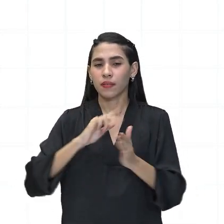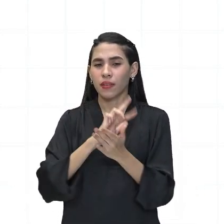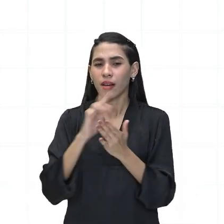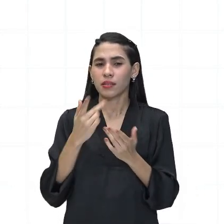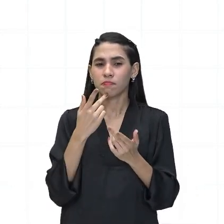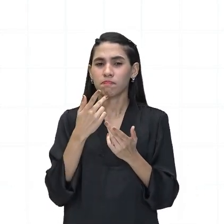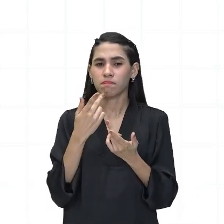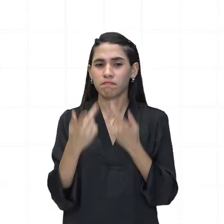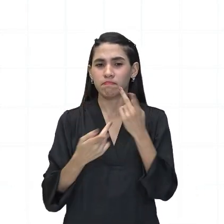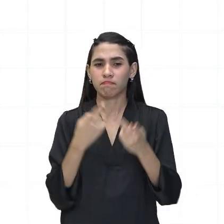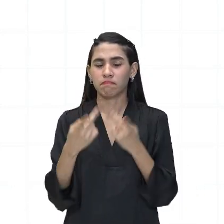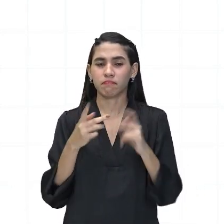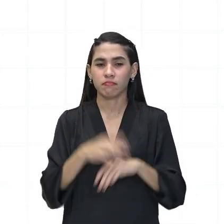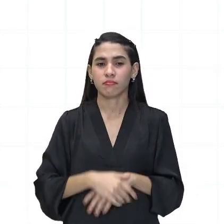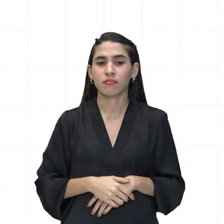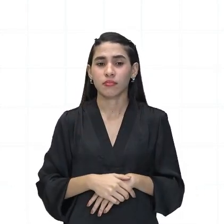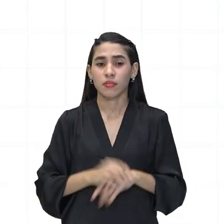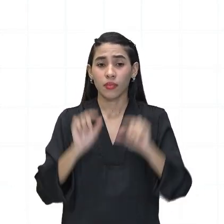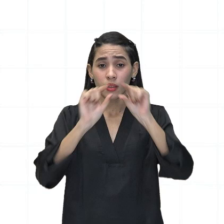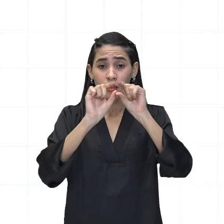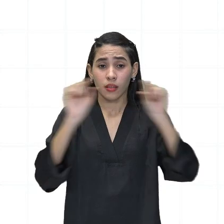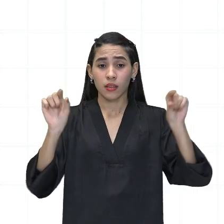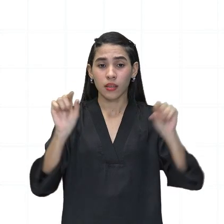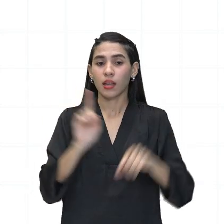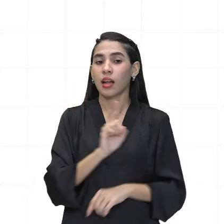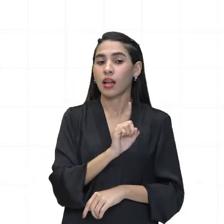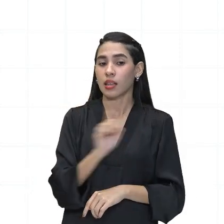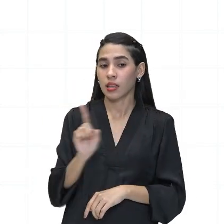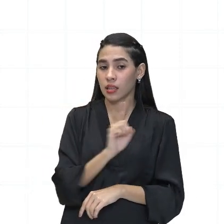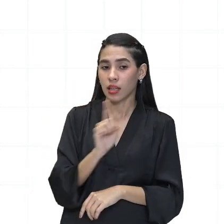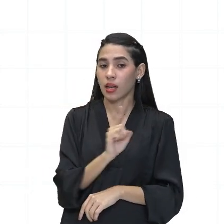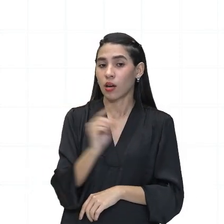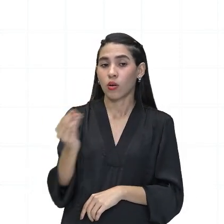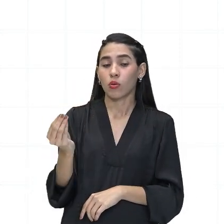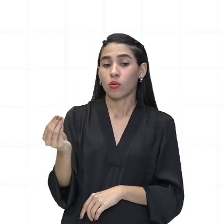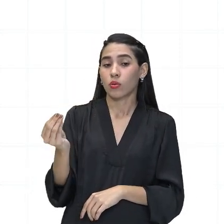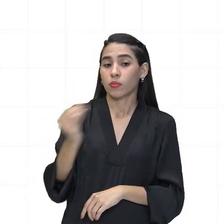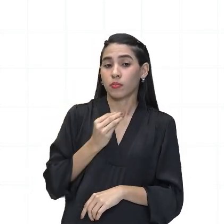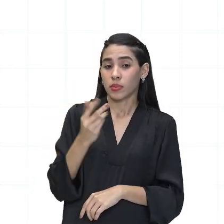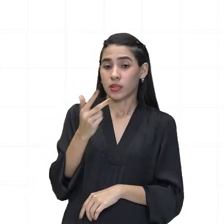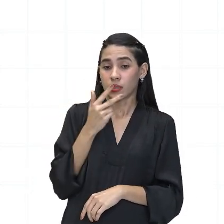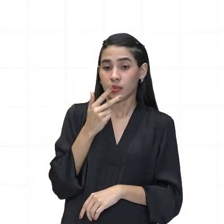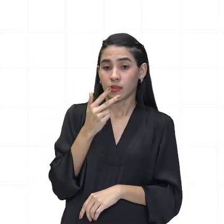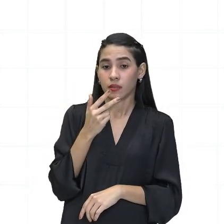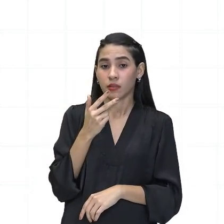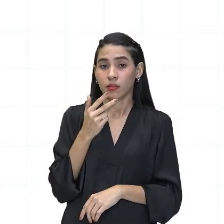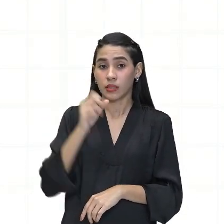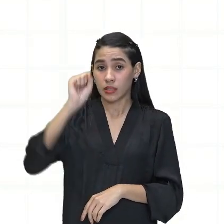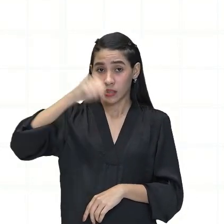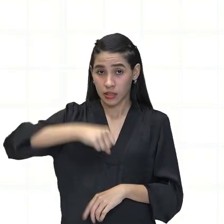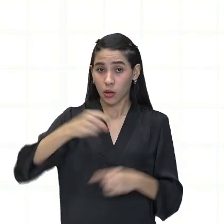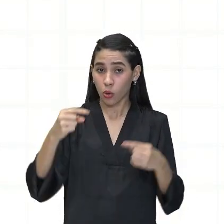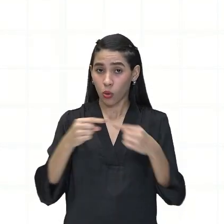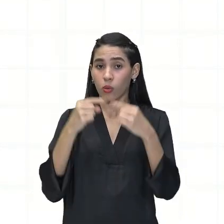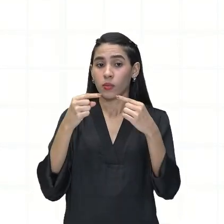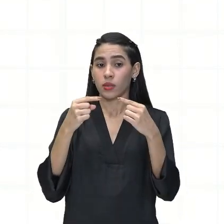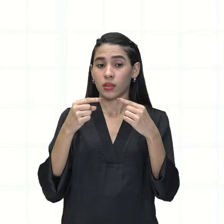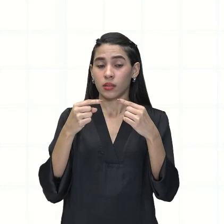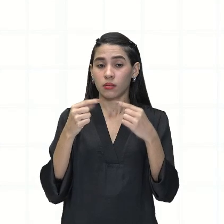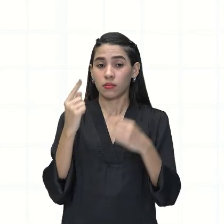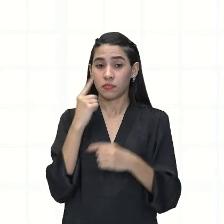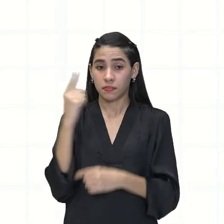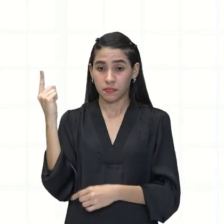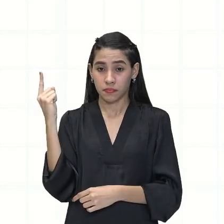lá. A primeira, não me dê um cigarro. Está de acordo, certo?